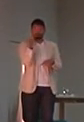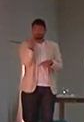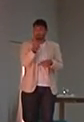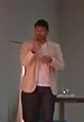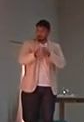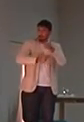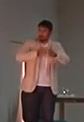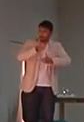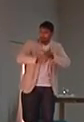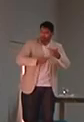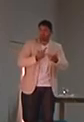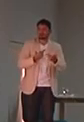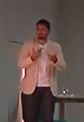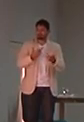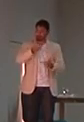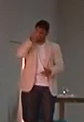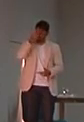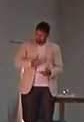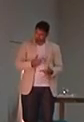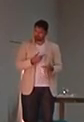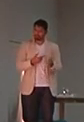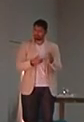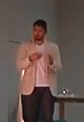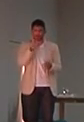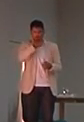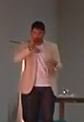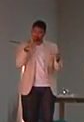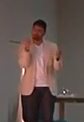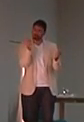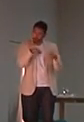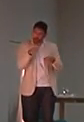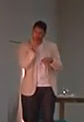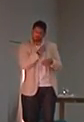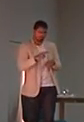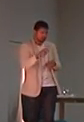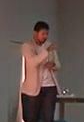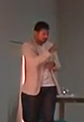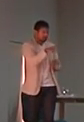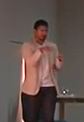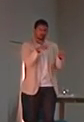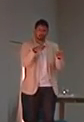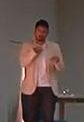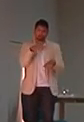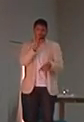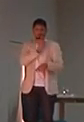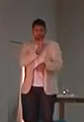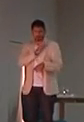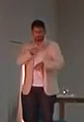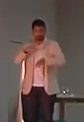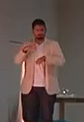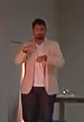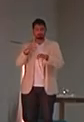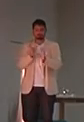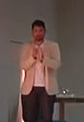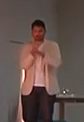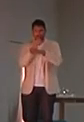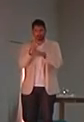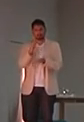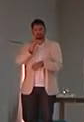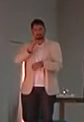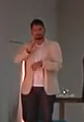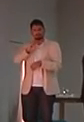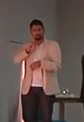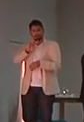eu sou, na verdade, está aqui. Técnico em estradas, graduado em engenharia civil, especializado em saneamento,